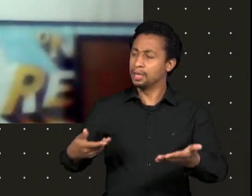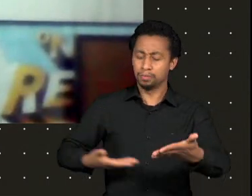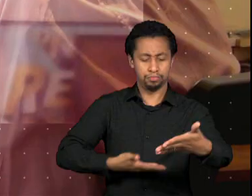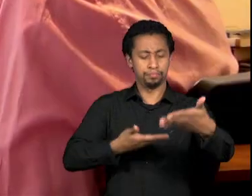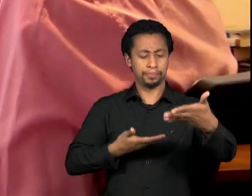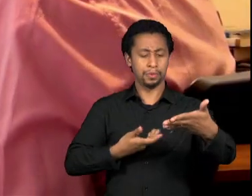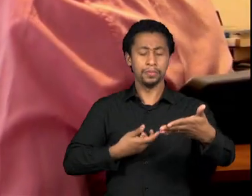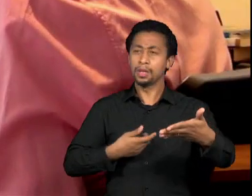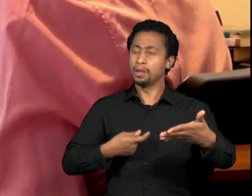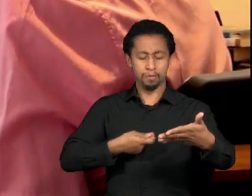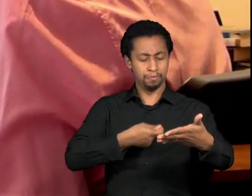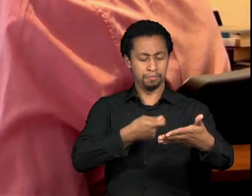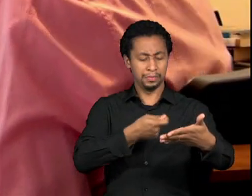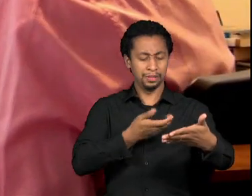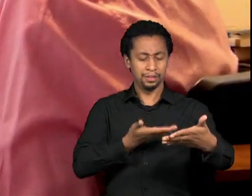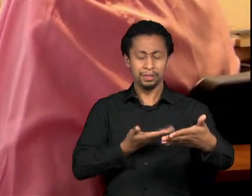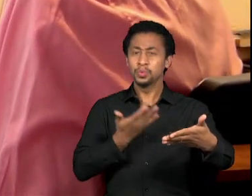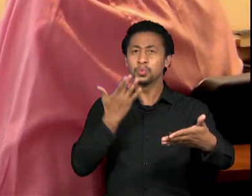saber o que fazer.